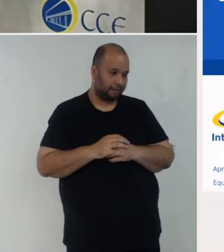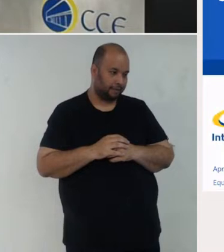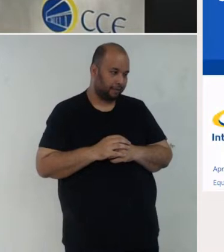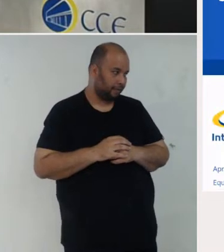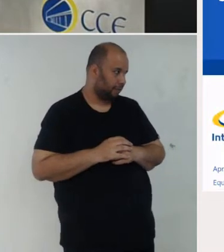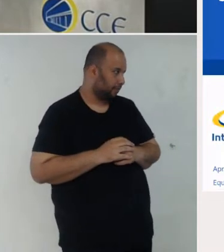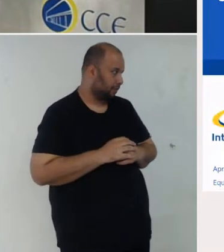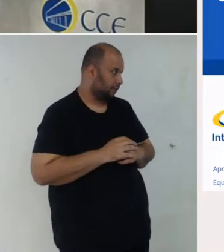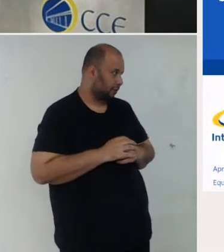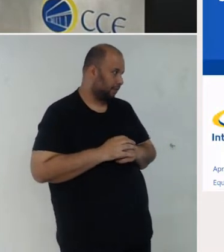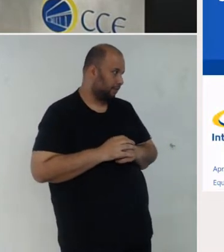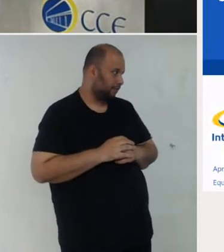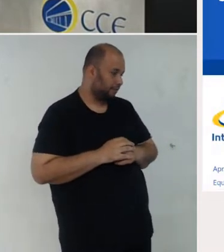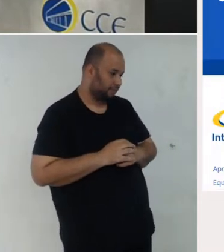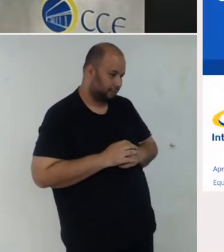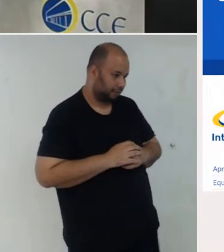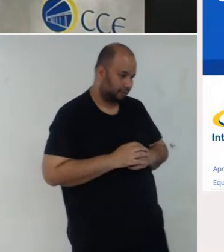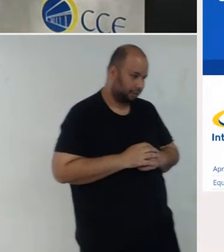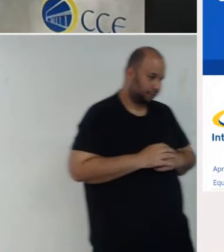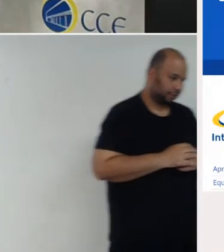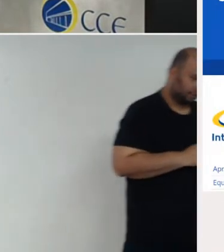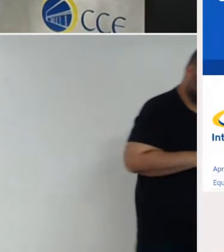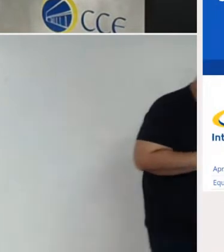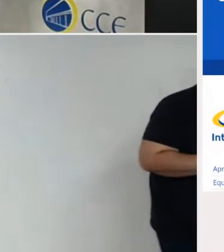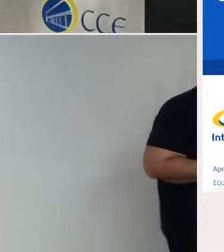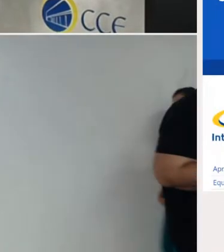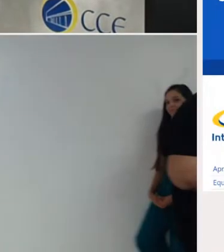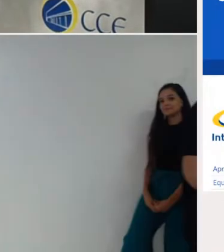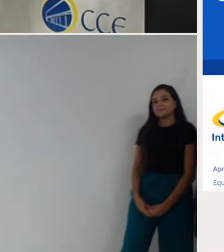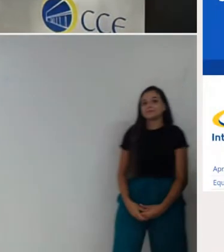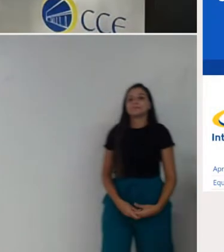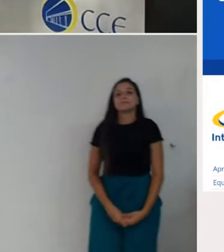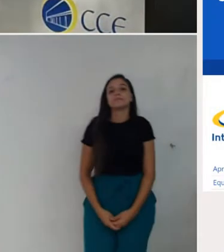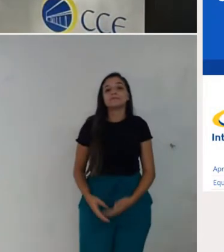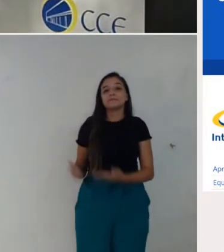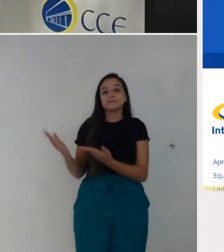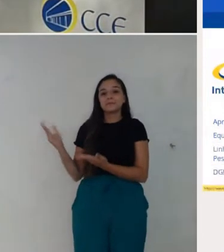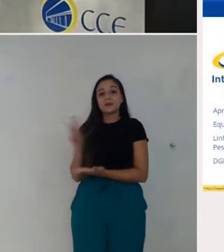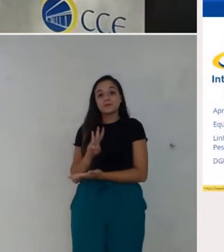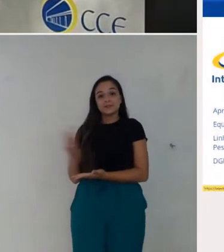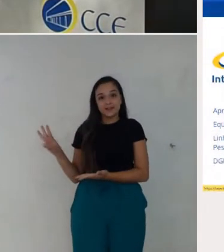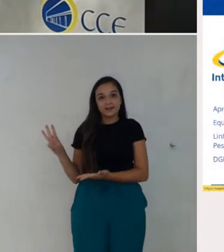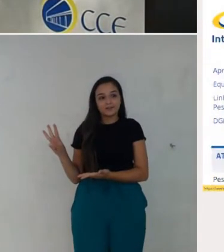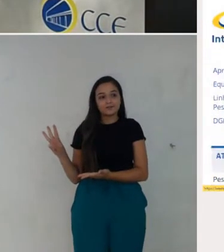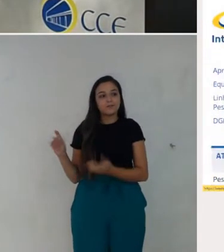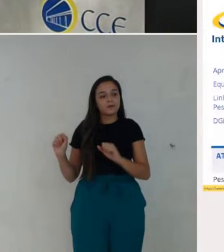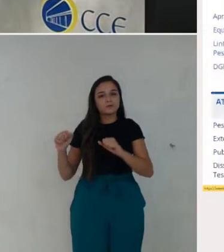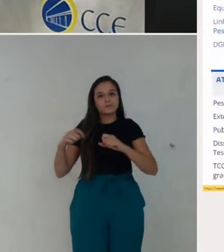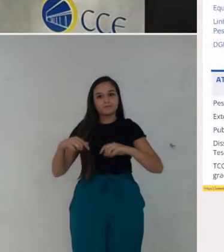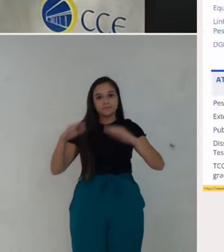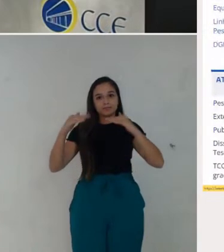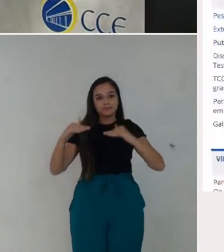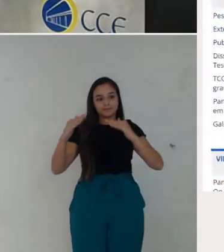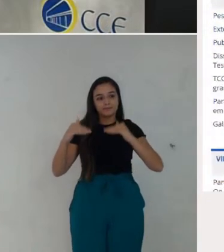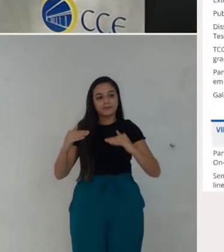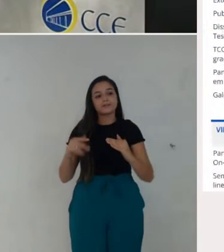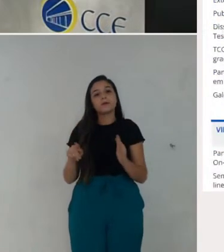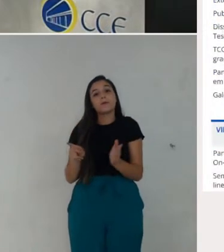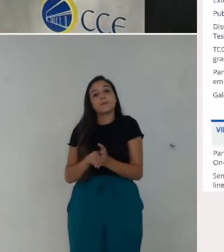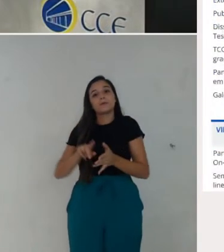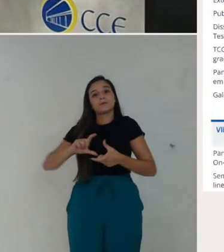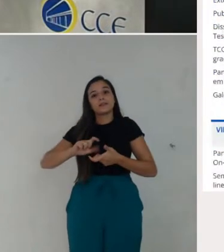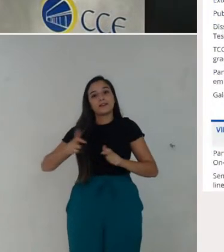Tá, esse é o site do Intertrades, ele tem, pode rolar o Arley, ele